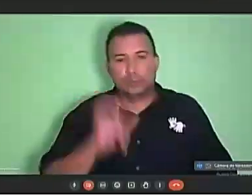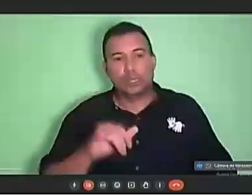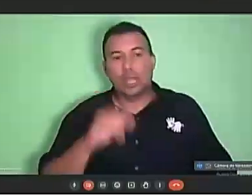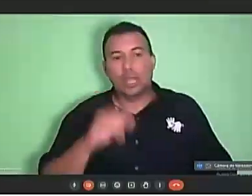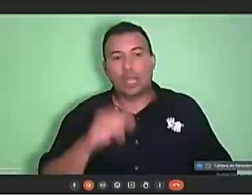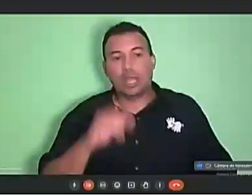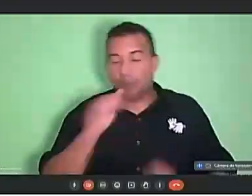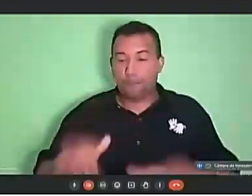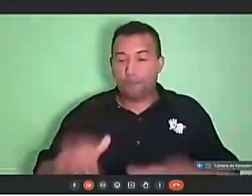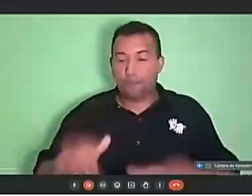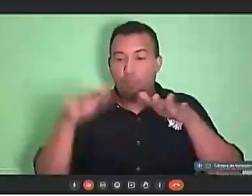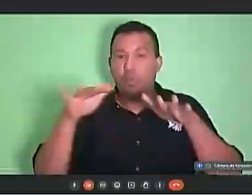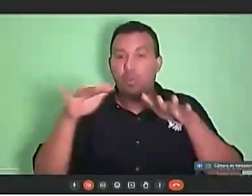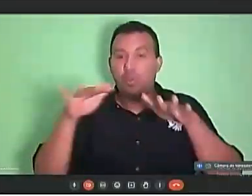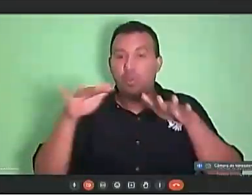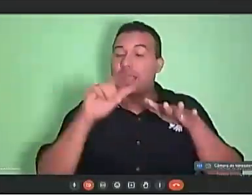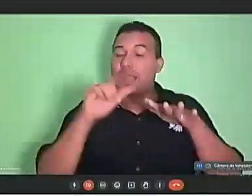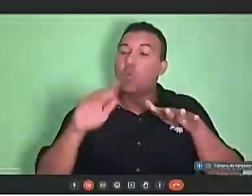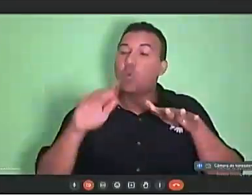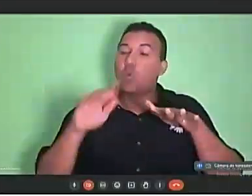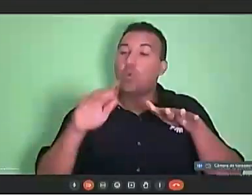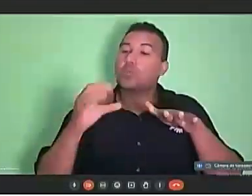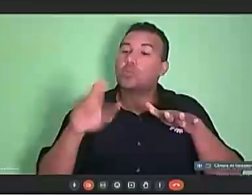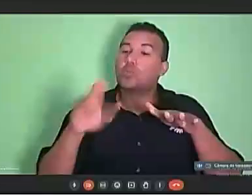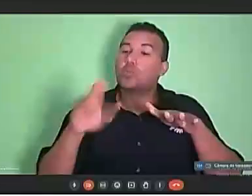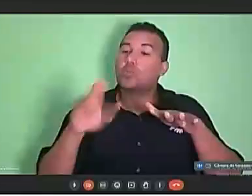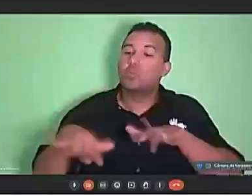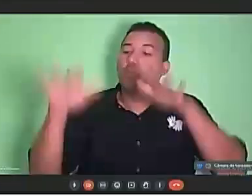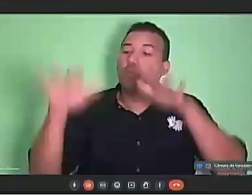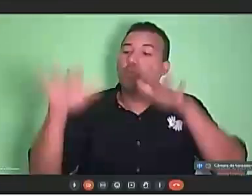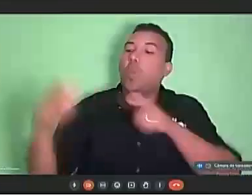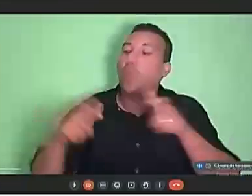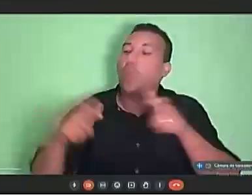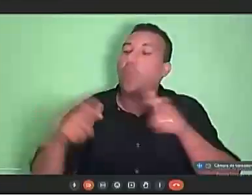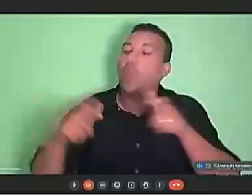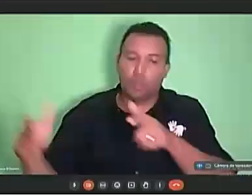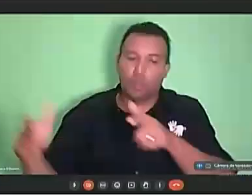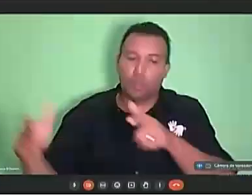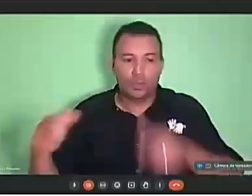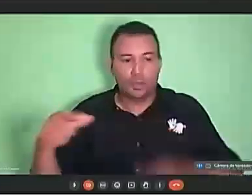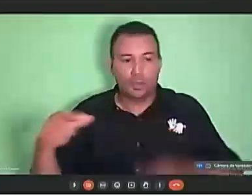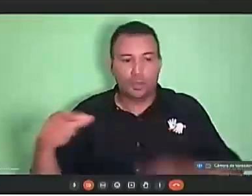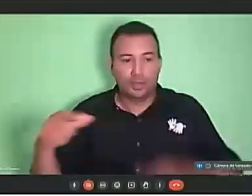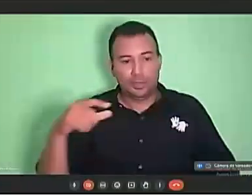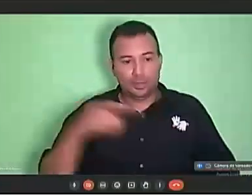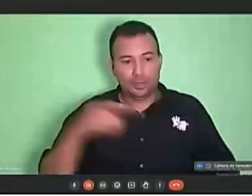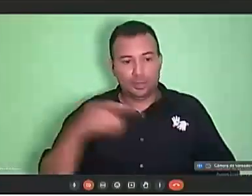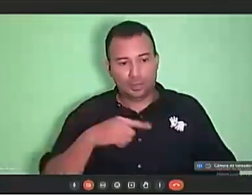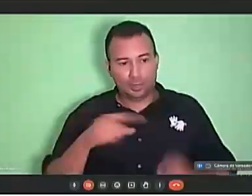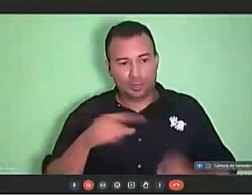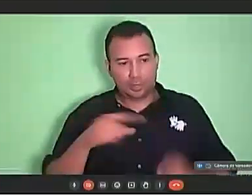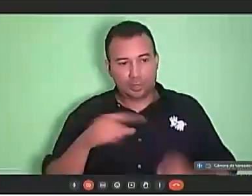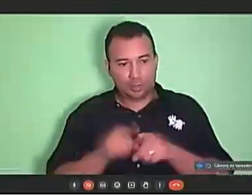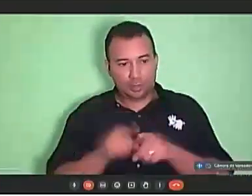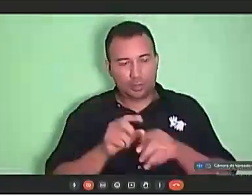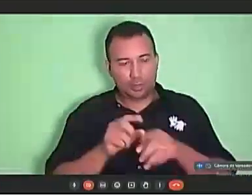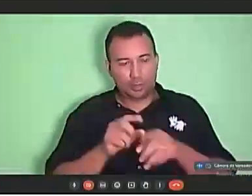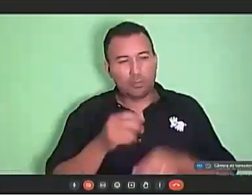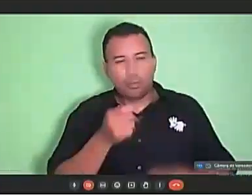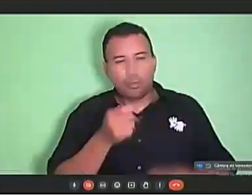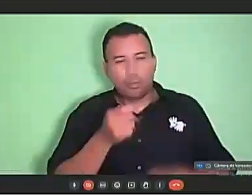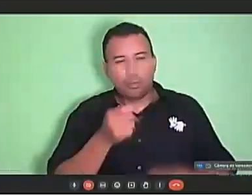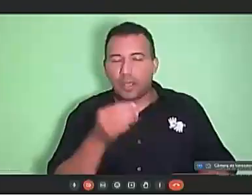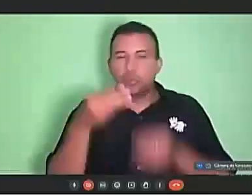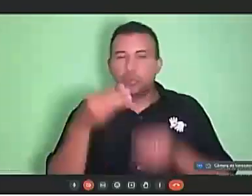sobe. E em azul em cima, a curva de descarga da régua que existe na divisa dos municípios aqui, União da Vitória, Porto